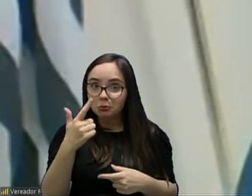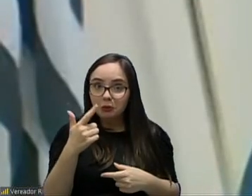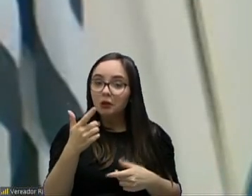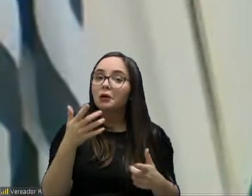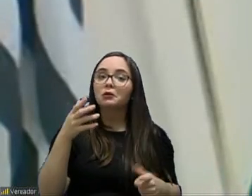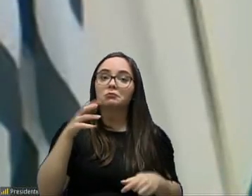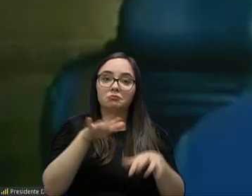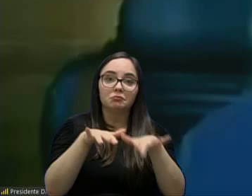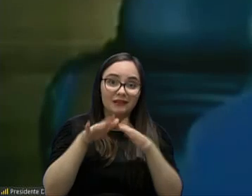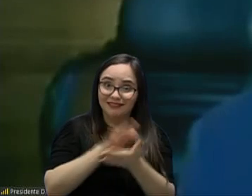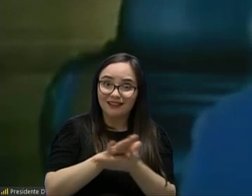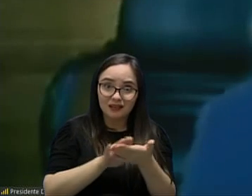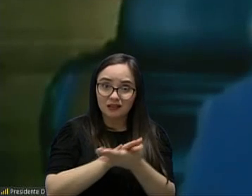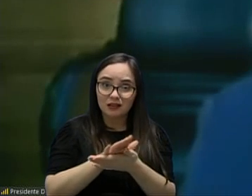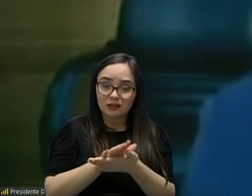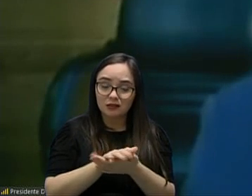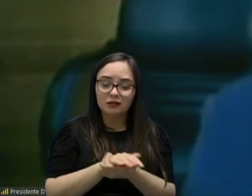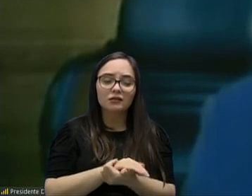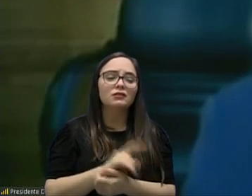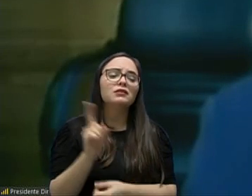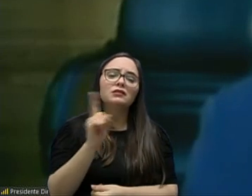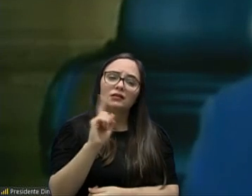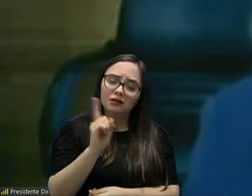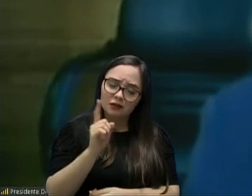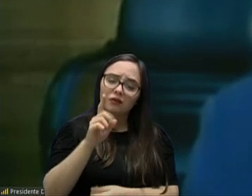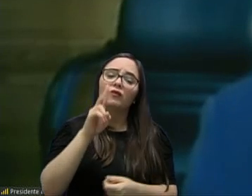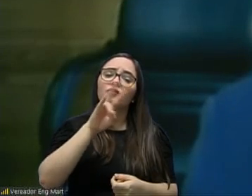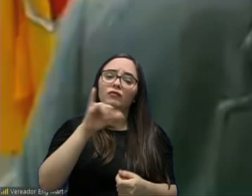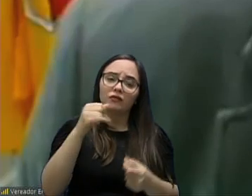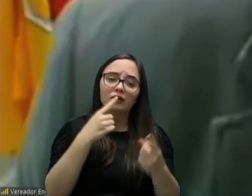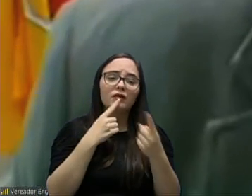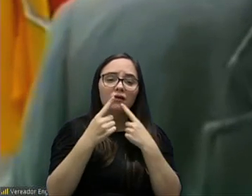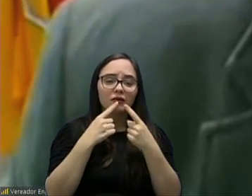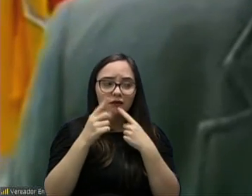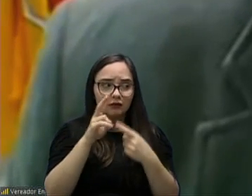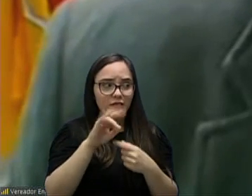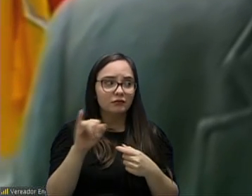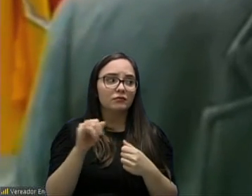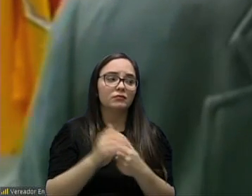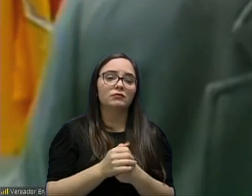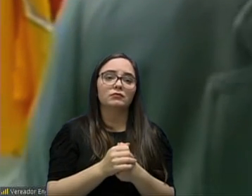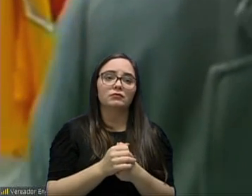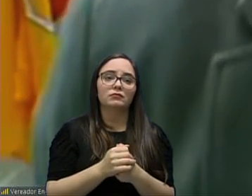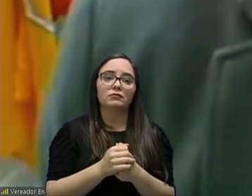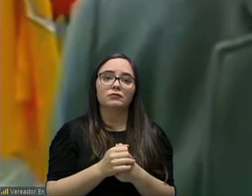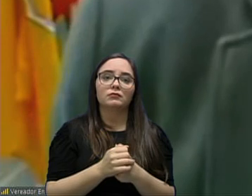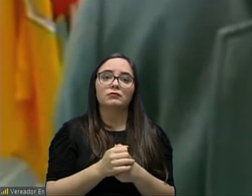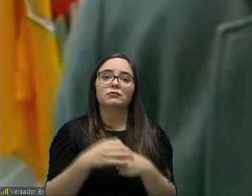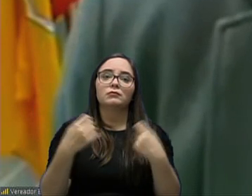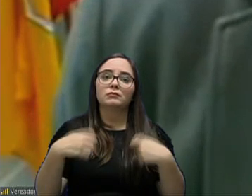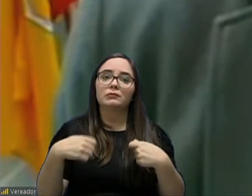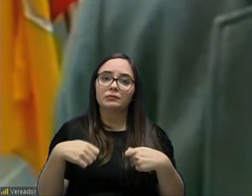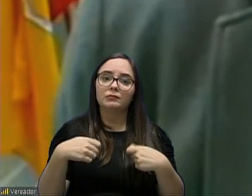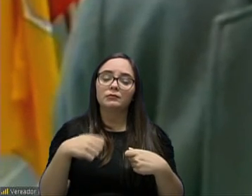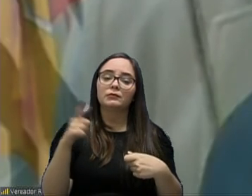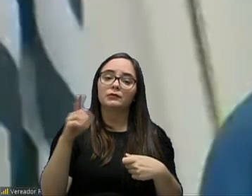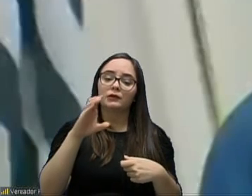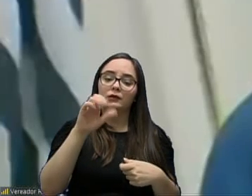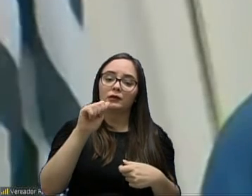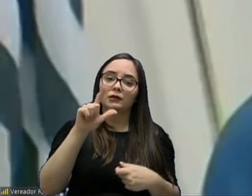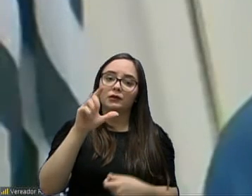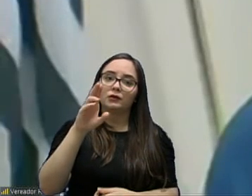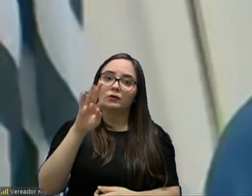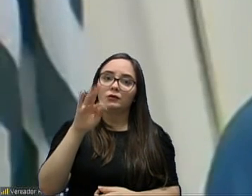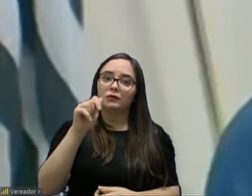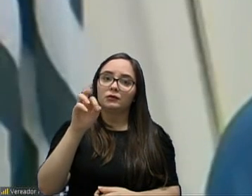nada. Mas... Não, vereador. Nós vamos discutir isso. Ô, Dine, que deu o cálculo. Que deu o cálculo atuarial da fundação. Ô,